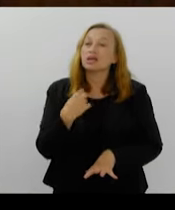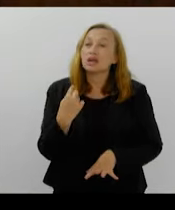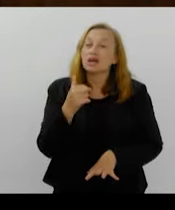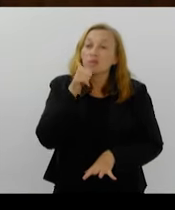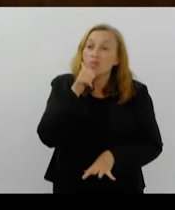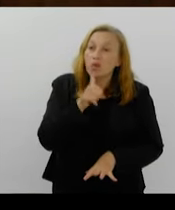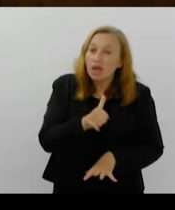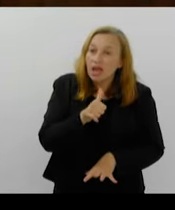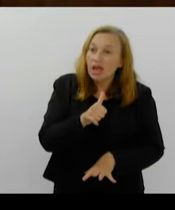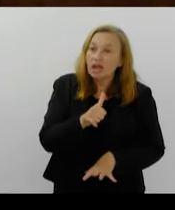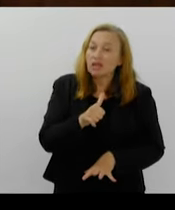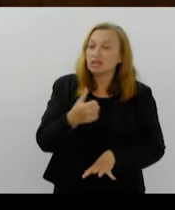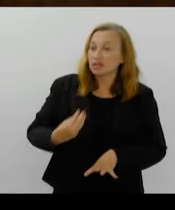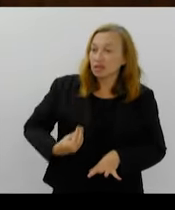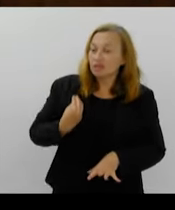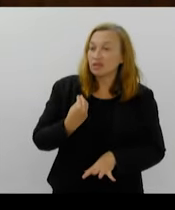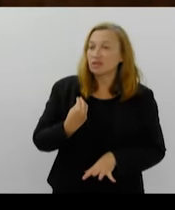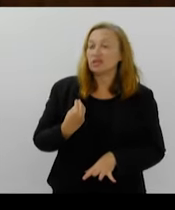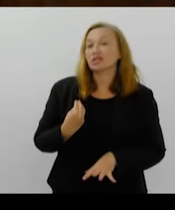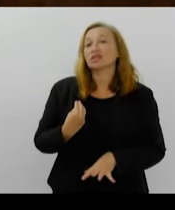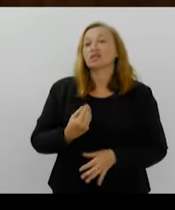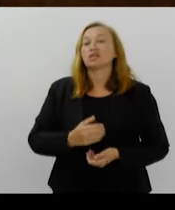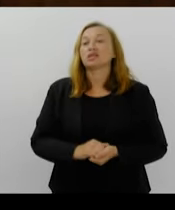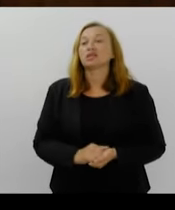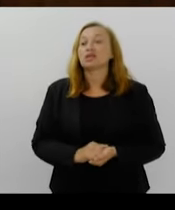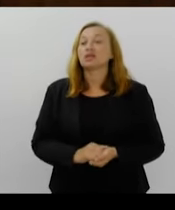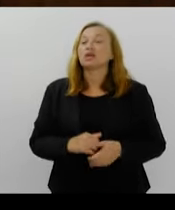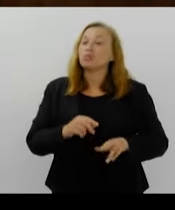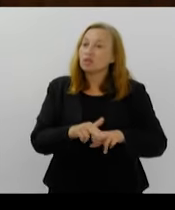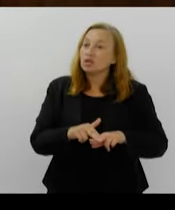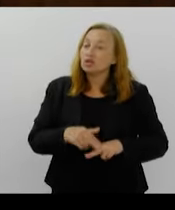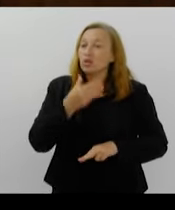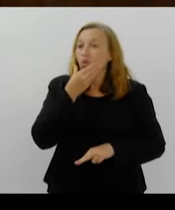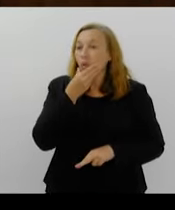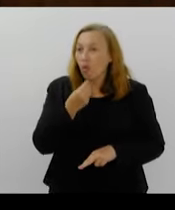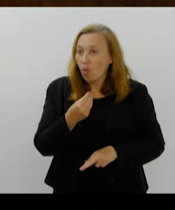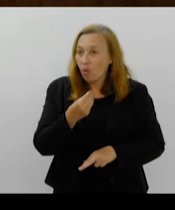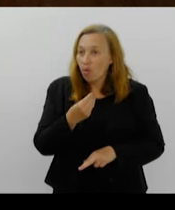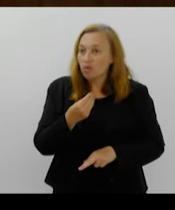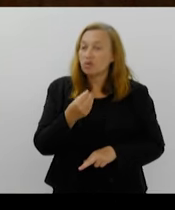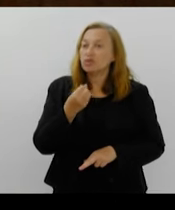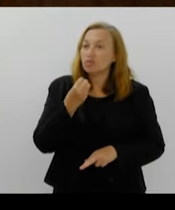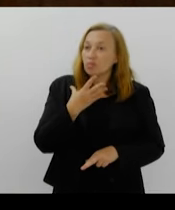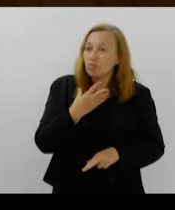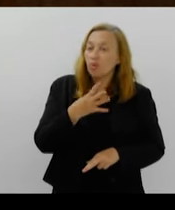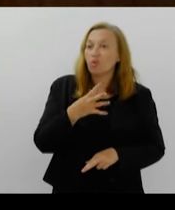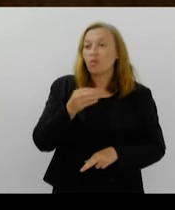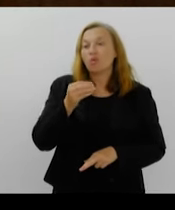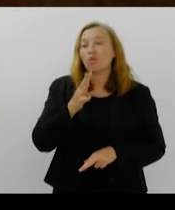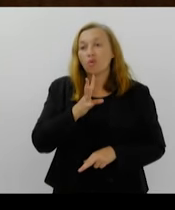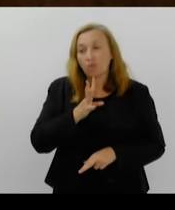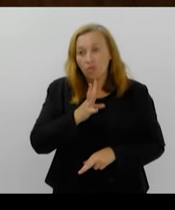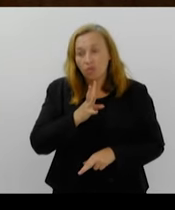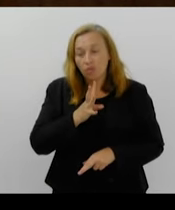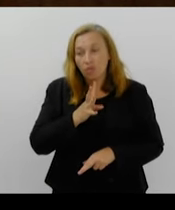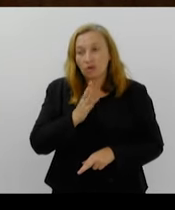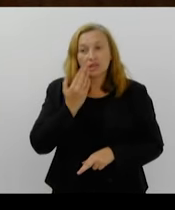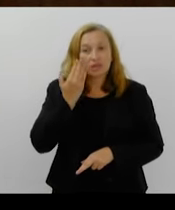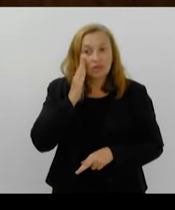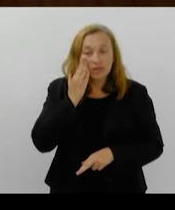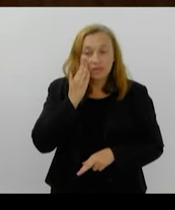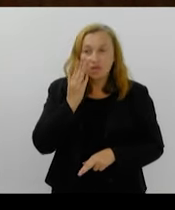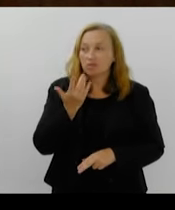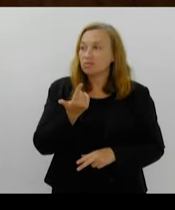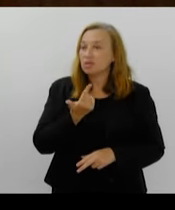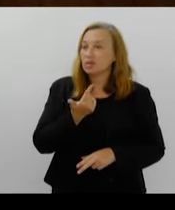eh na vida pública e é por isso que os homens os homens de boa fé os homens né que que